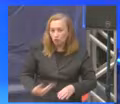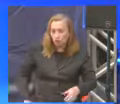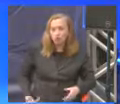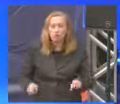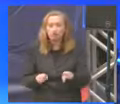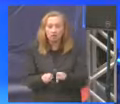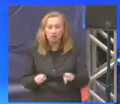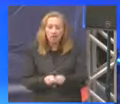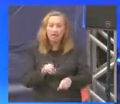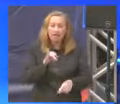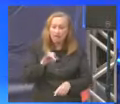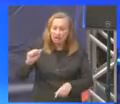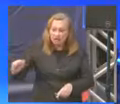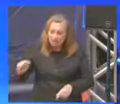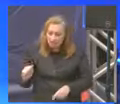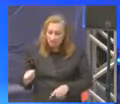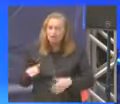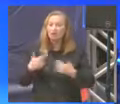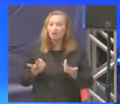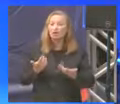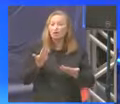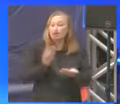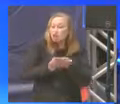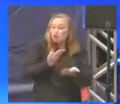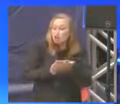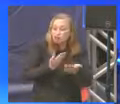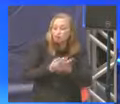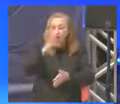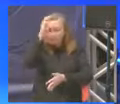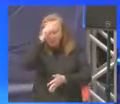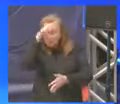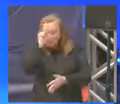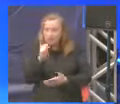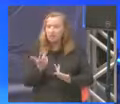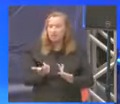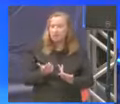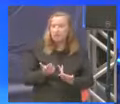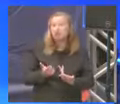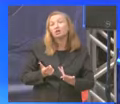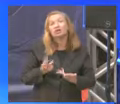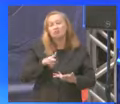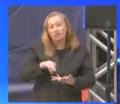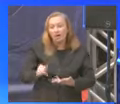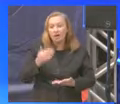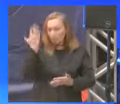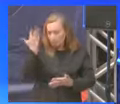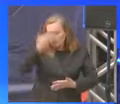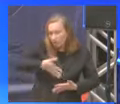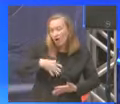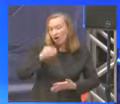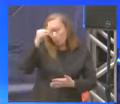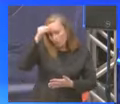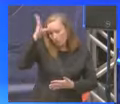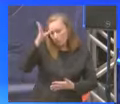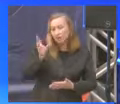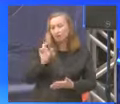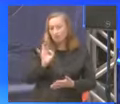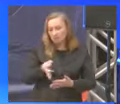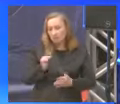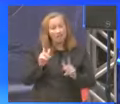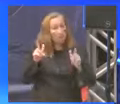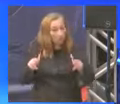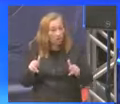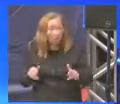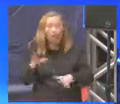ISO é uma certificação, a lógica de você estuda, aprende em alguma coisa e alguém vai algum dia comprovar aquele conhecimento. A lógica é parecida.